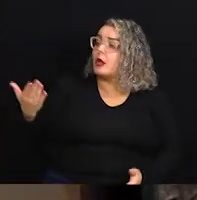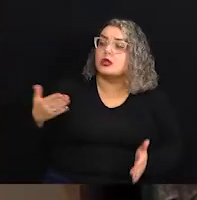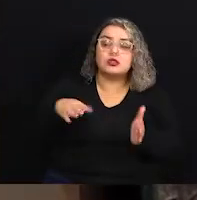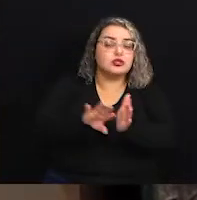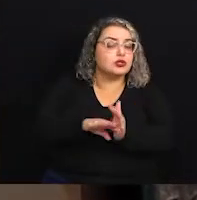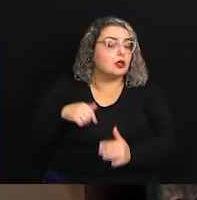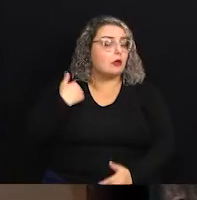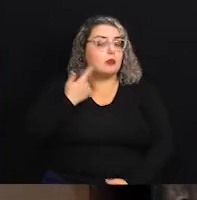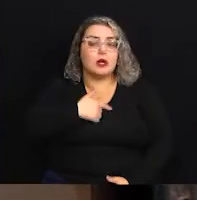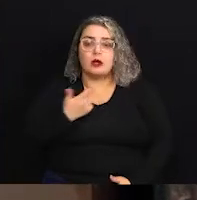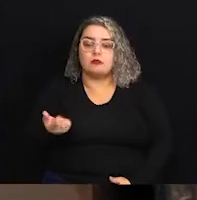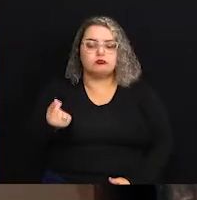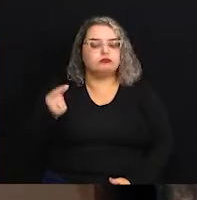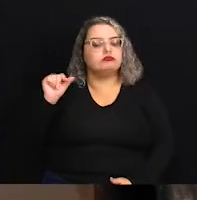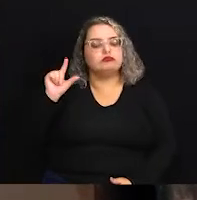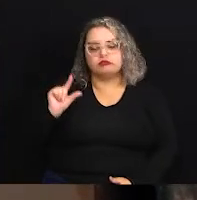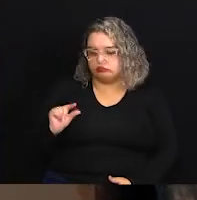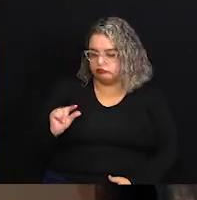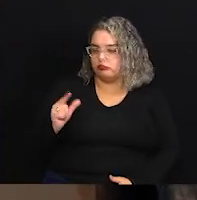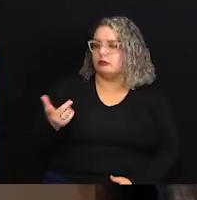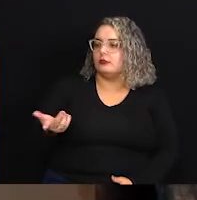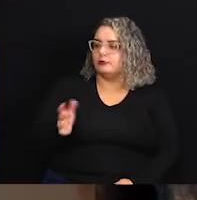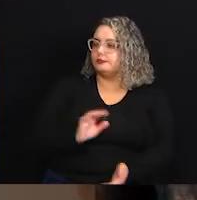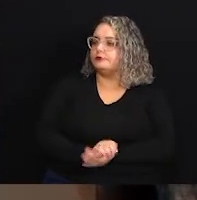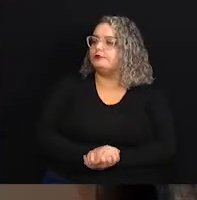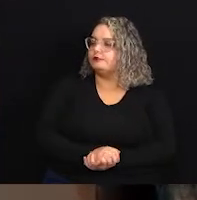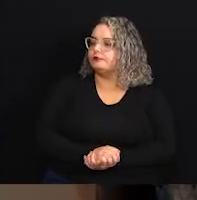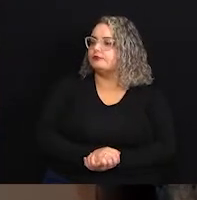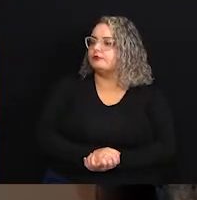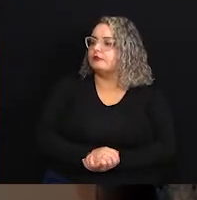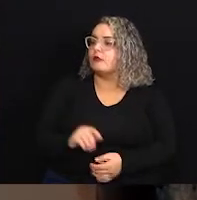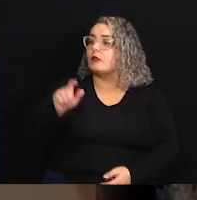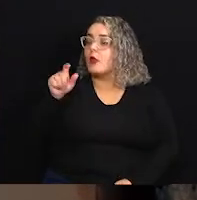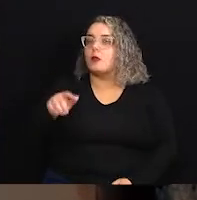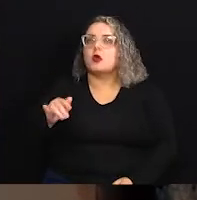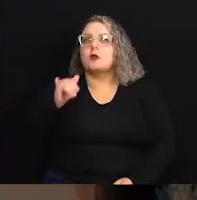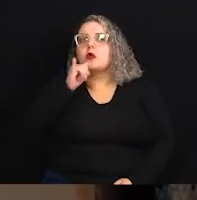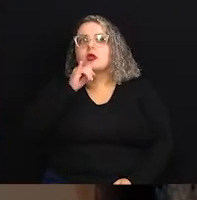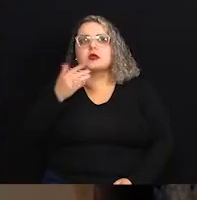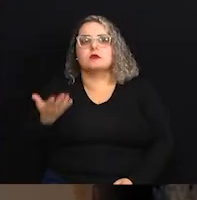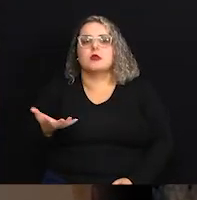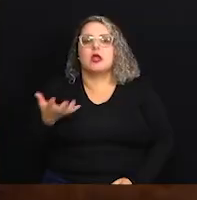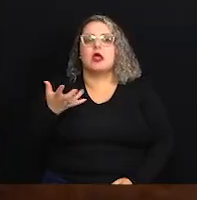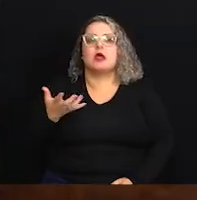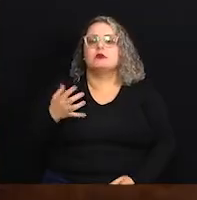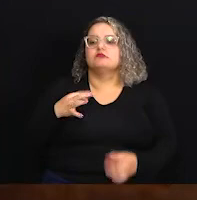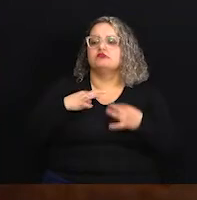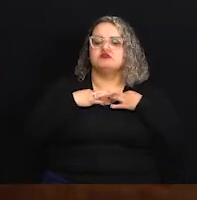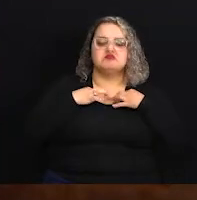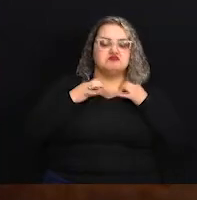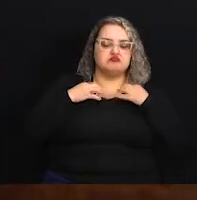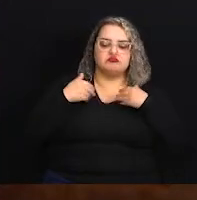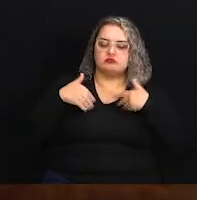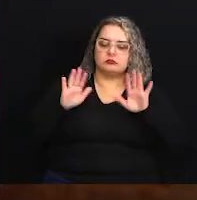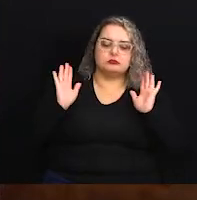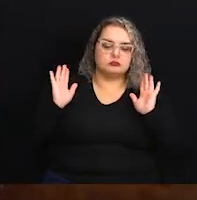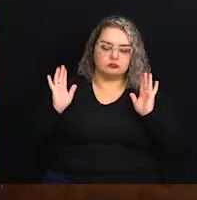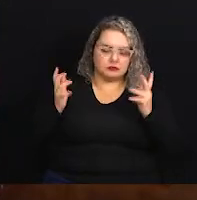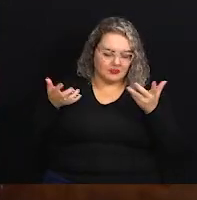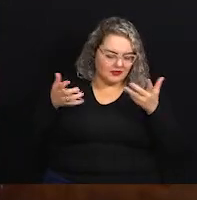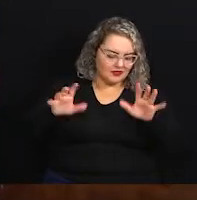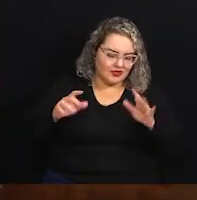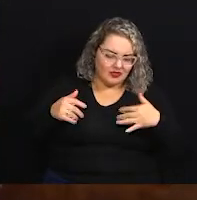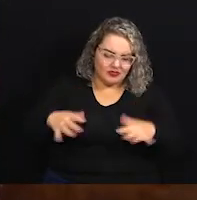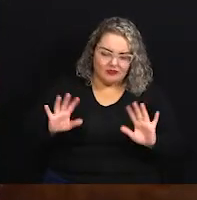acaba chegando pra gente com preço super acessível. E a pessoa, por exemplo, que quer se desfazer de uma peça, fala, olha,